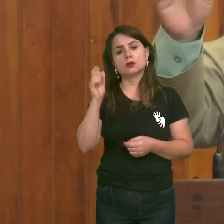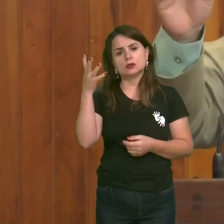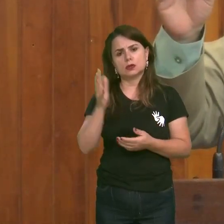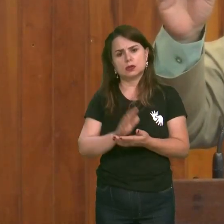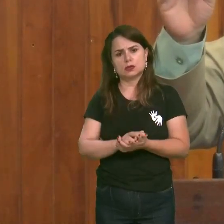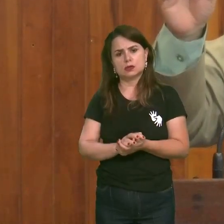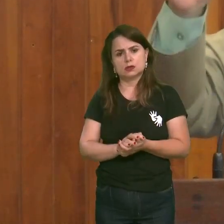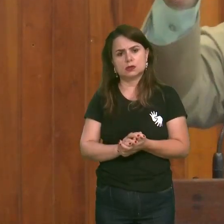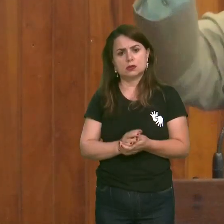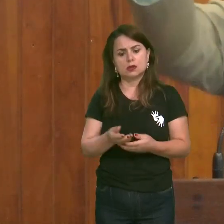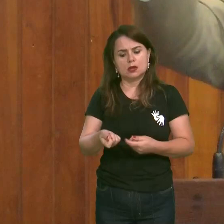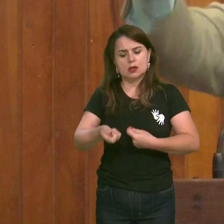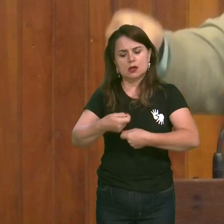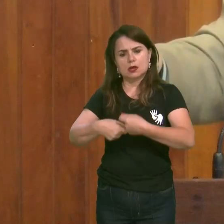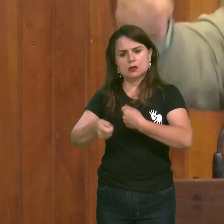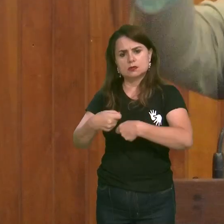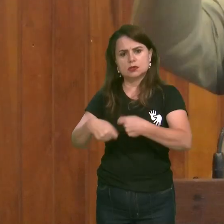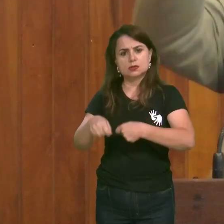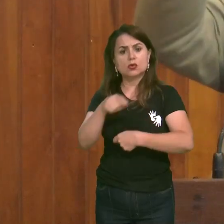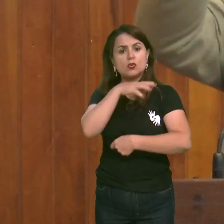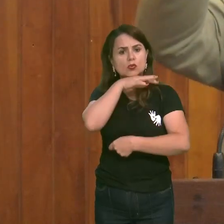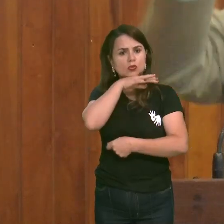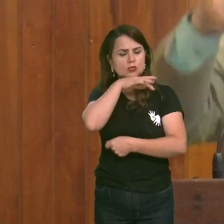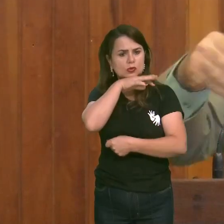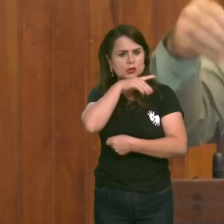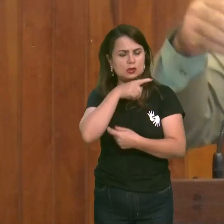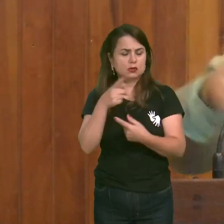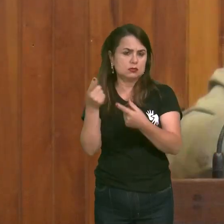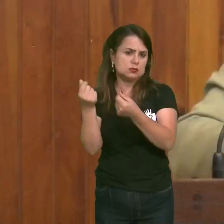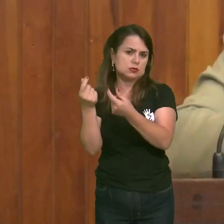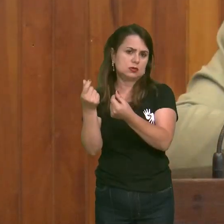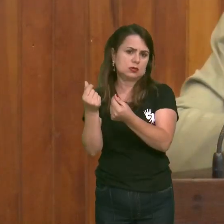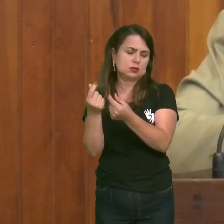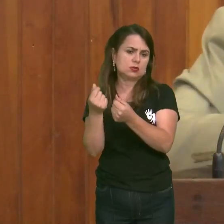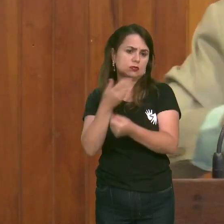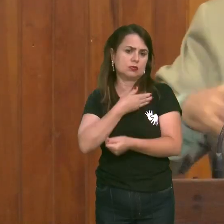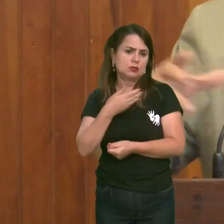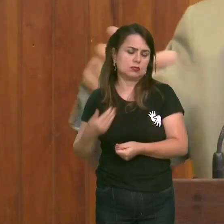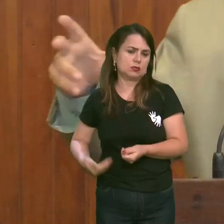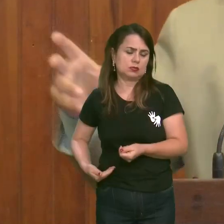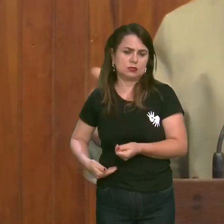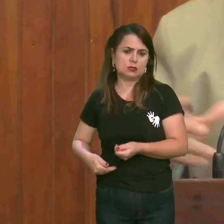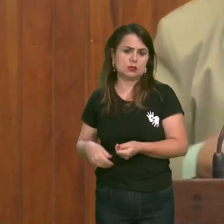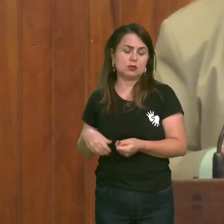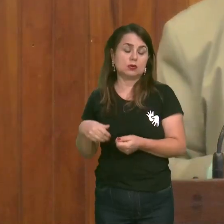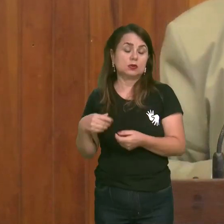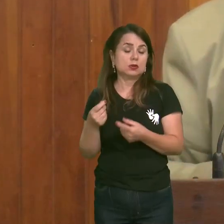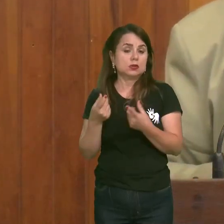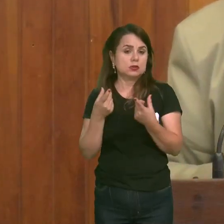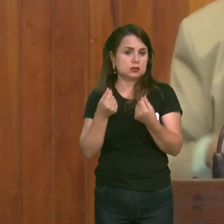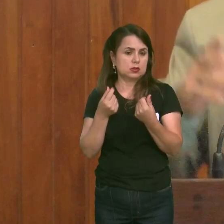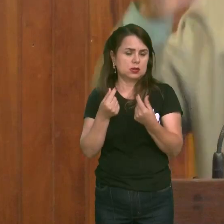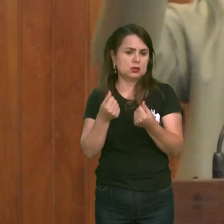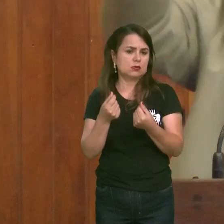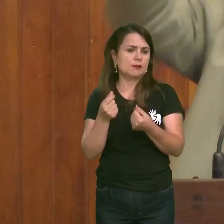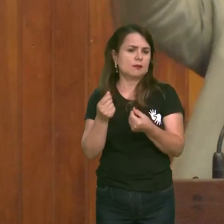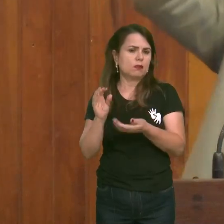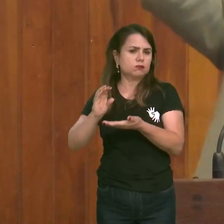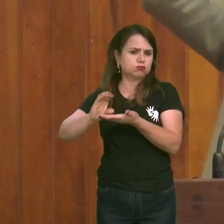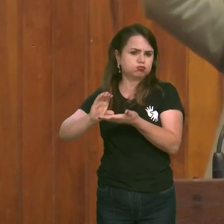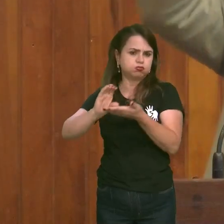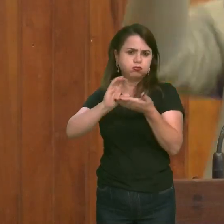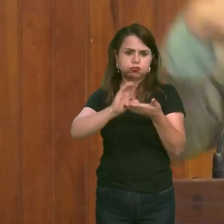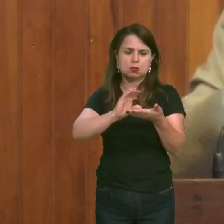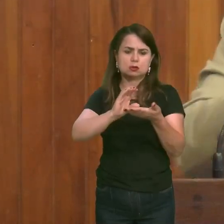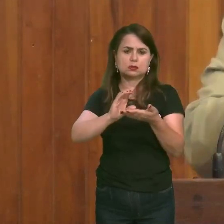públicos é a incompetência na gestão desses volumosos recursos e